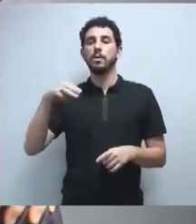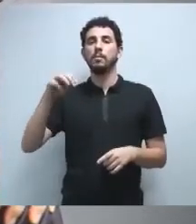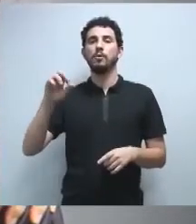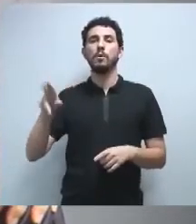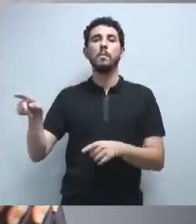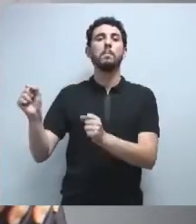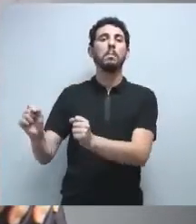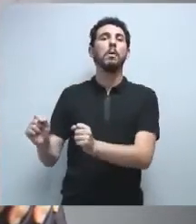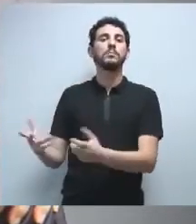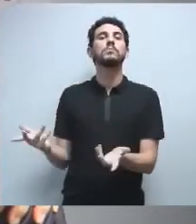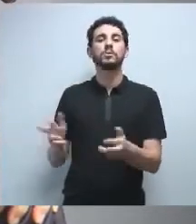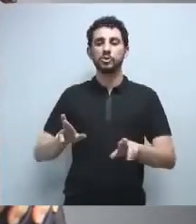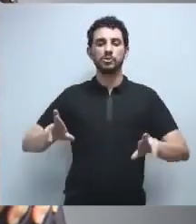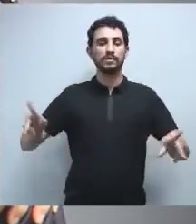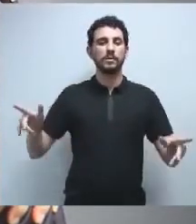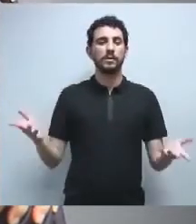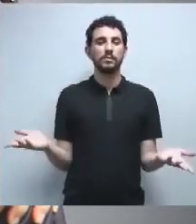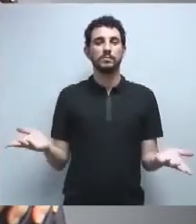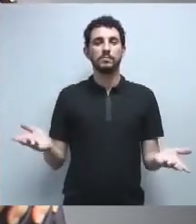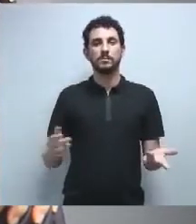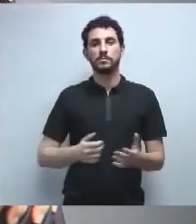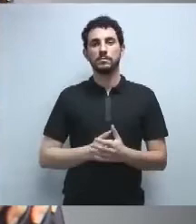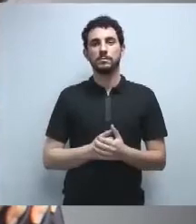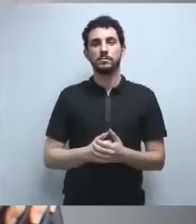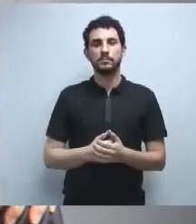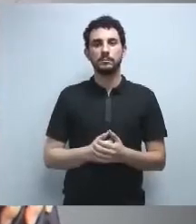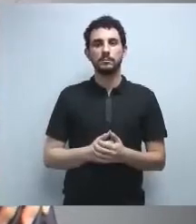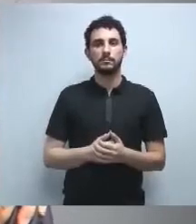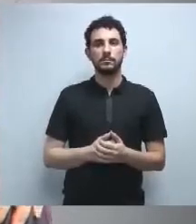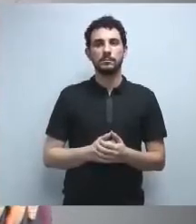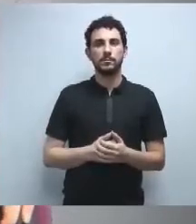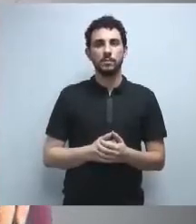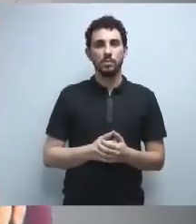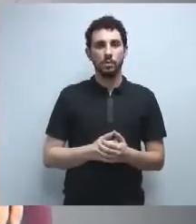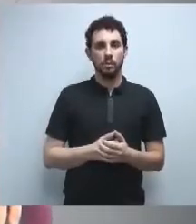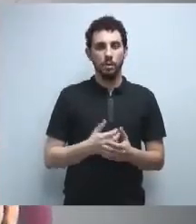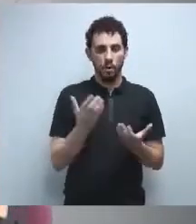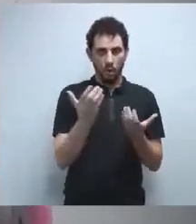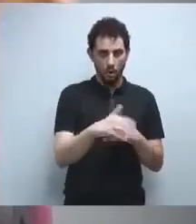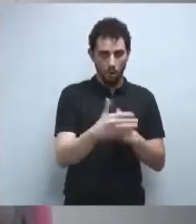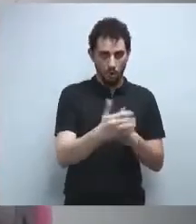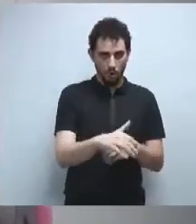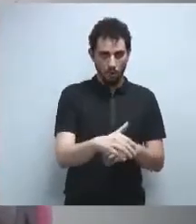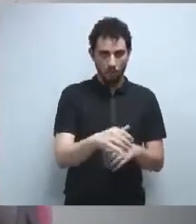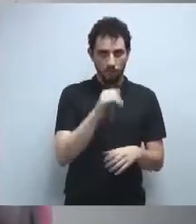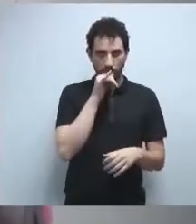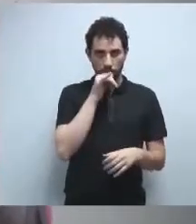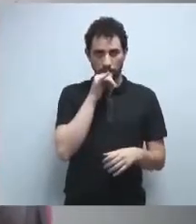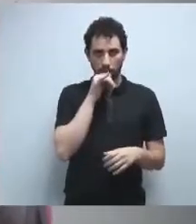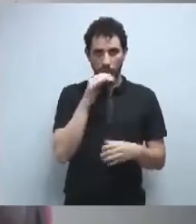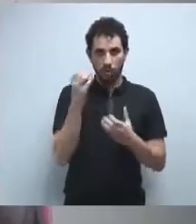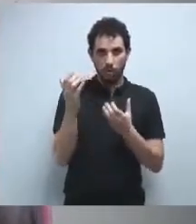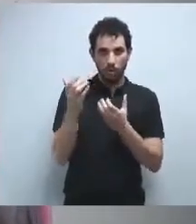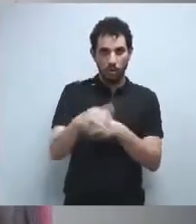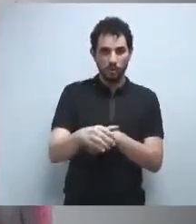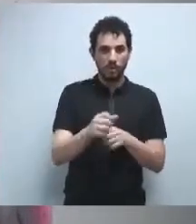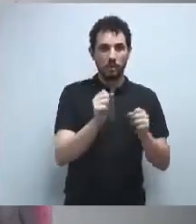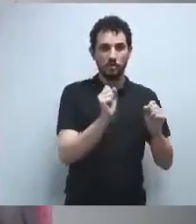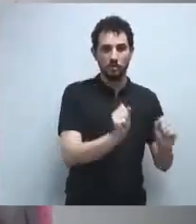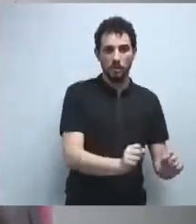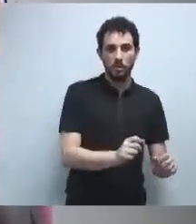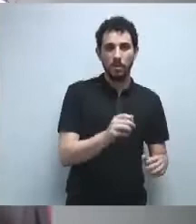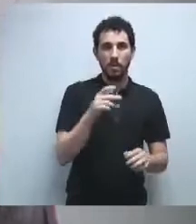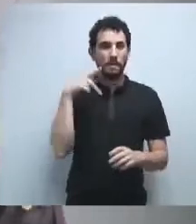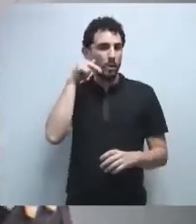com a diferença o concurso público é o poder concursado de um lado o